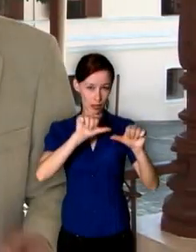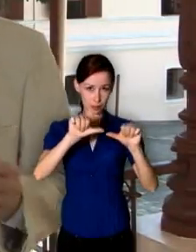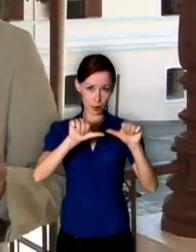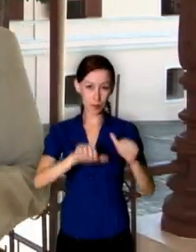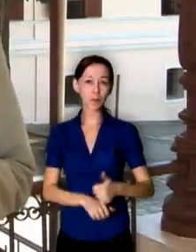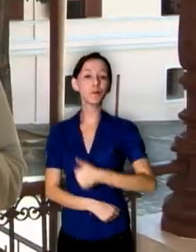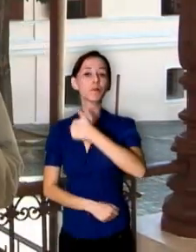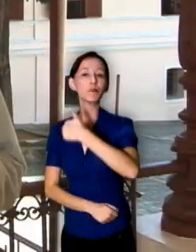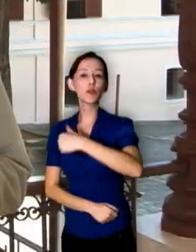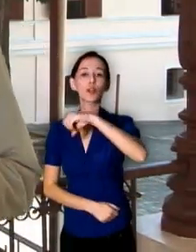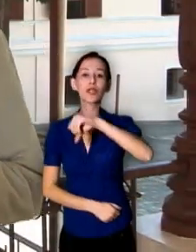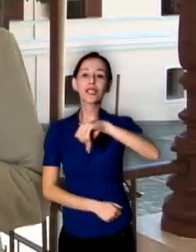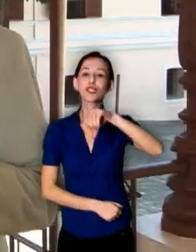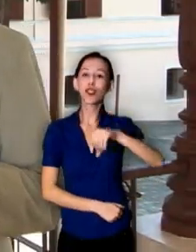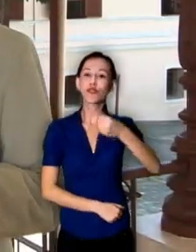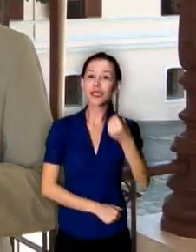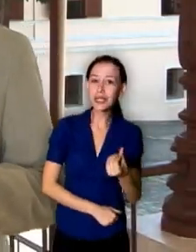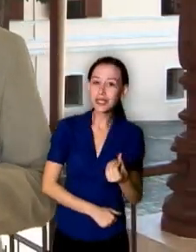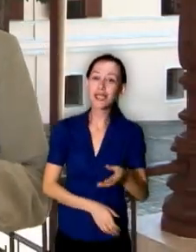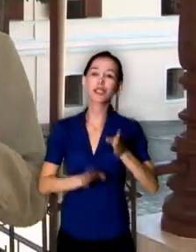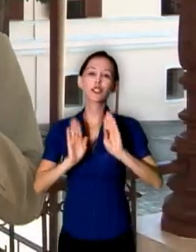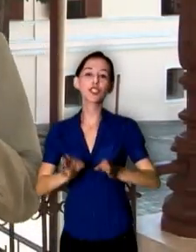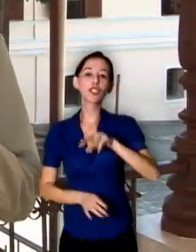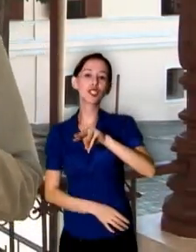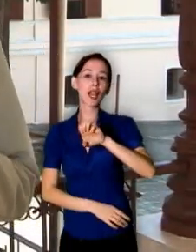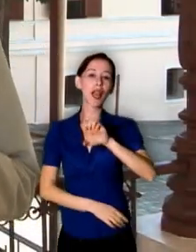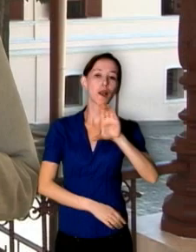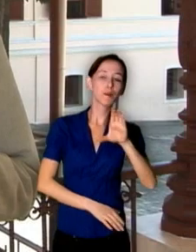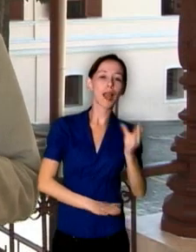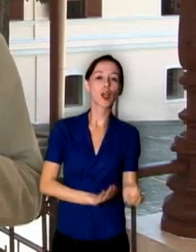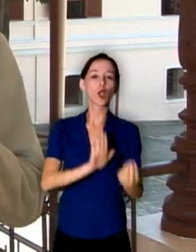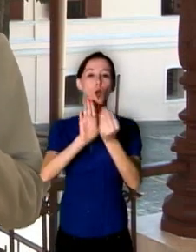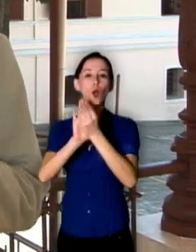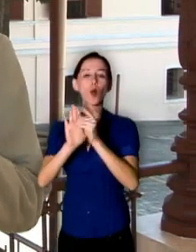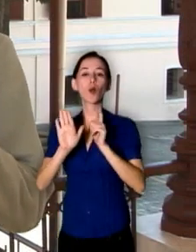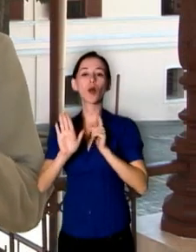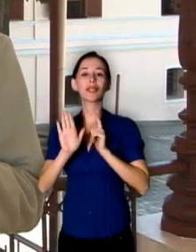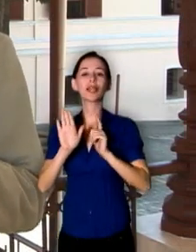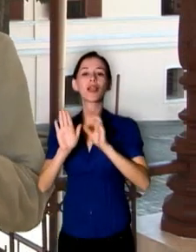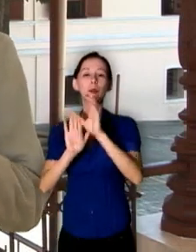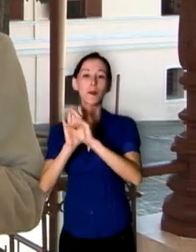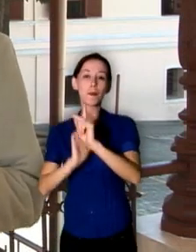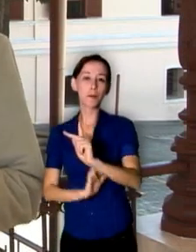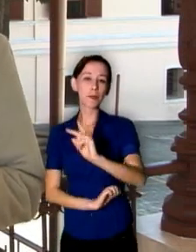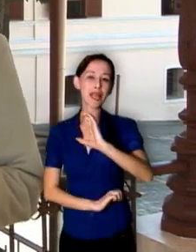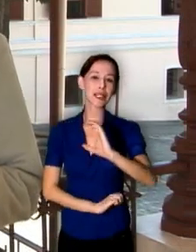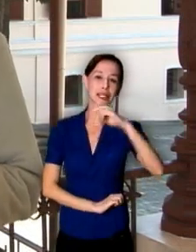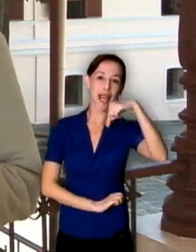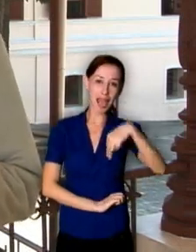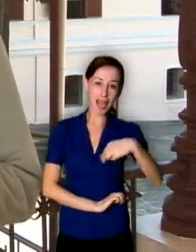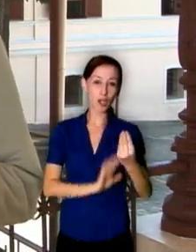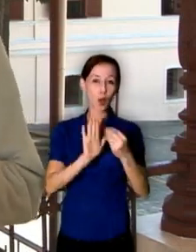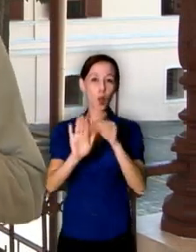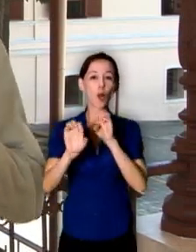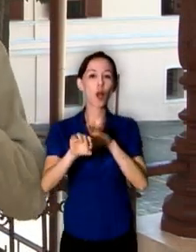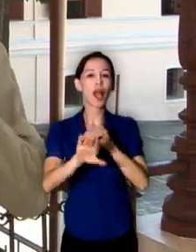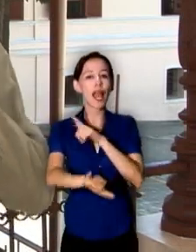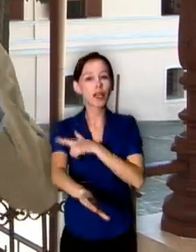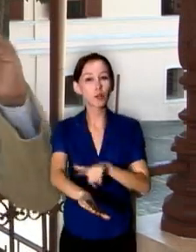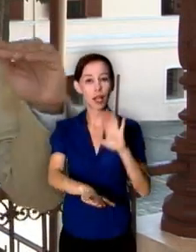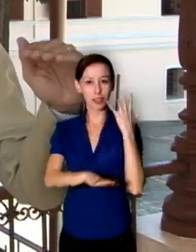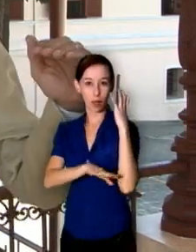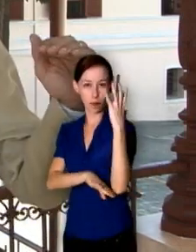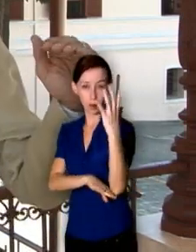Em 1996, o MEC incluiu a educação ambiental nos parâmetros curriculares nacionais. Considerado um